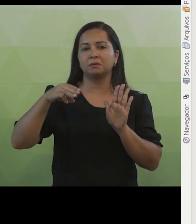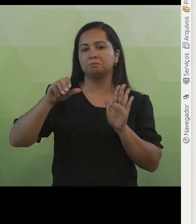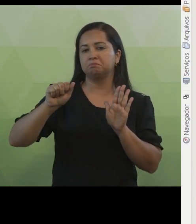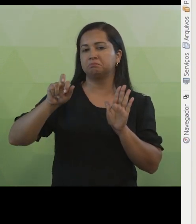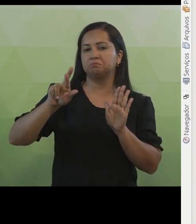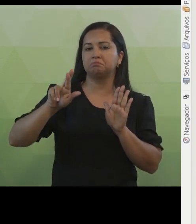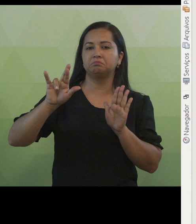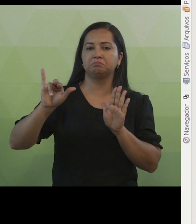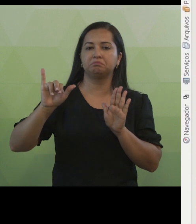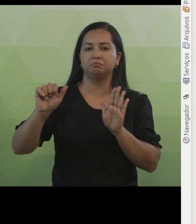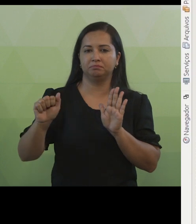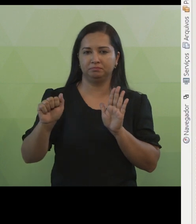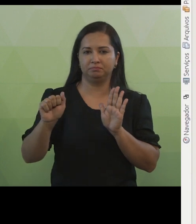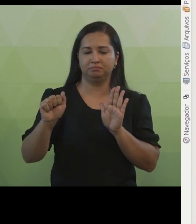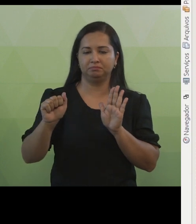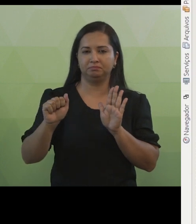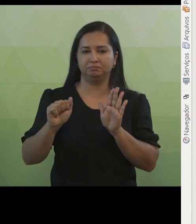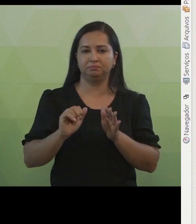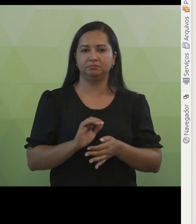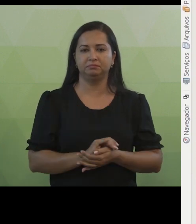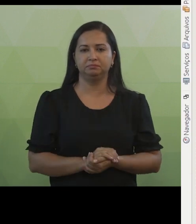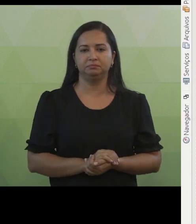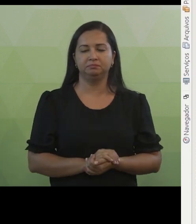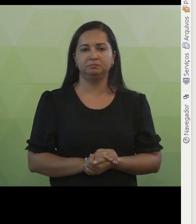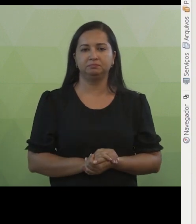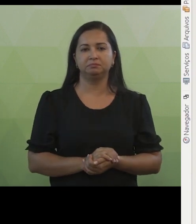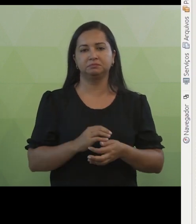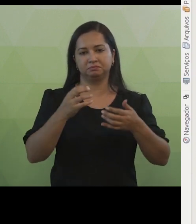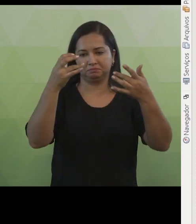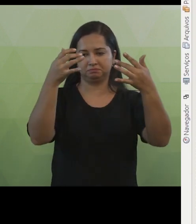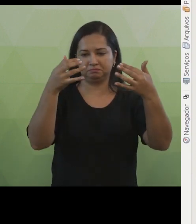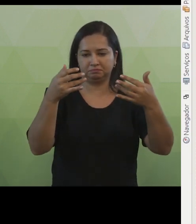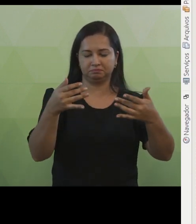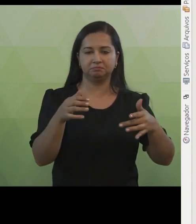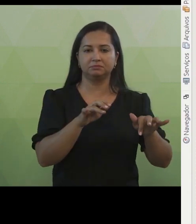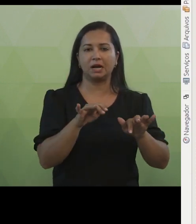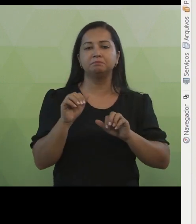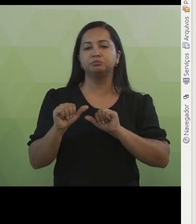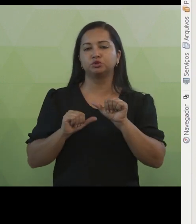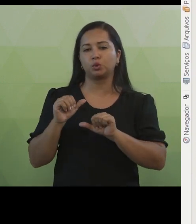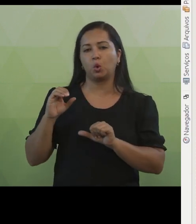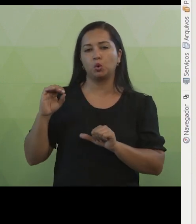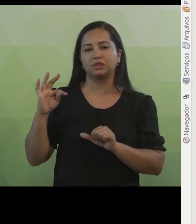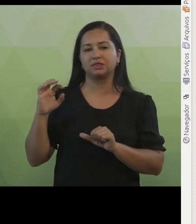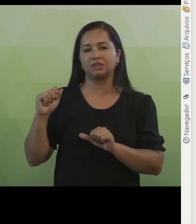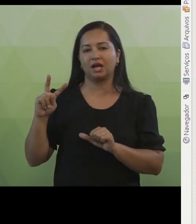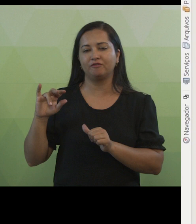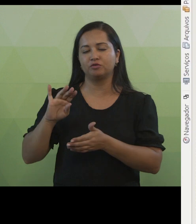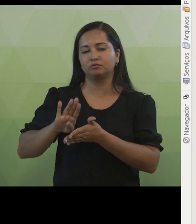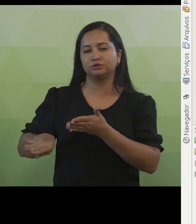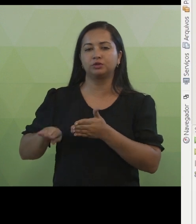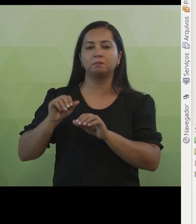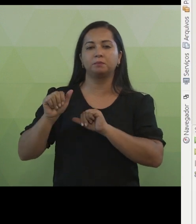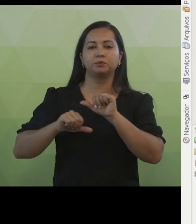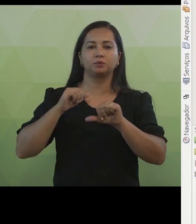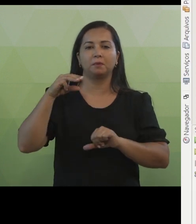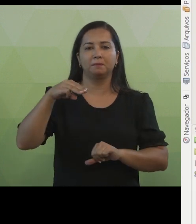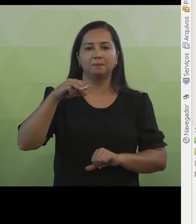Maria. Então, estou aqui subscrevendo, né, alterando o valor de Otávio para Maria. Se eu